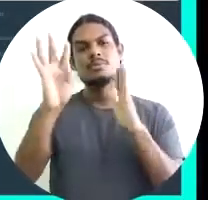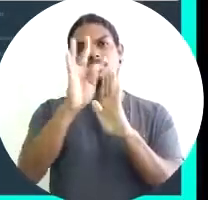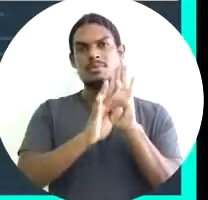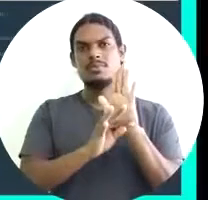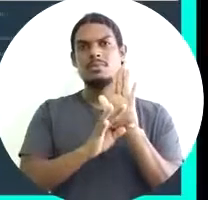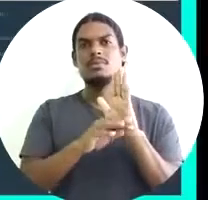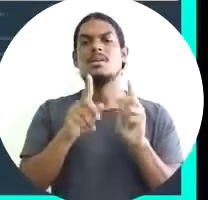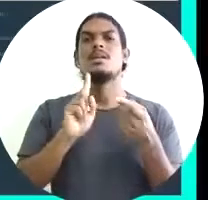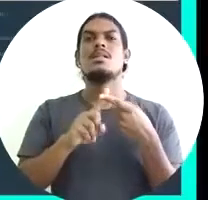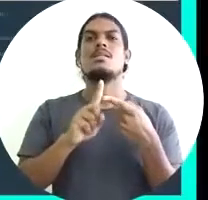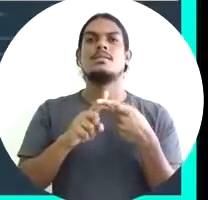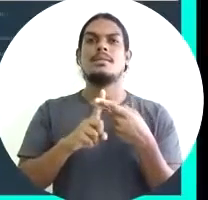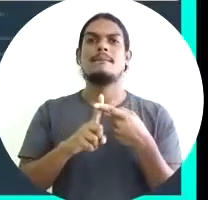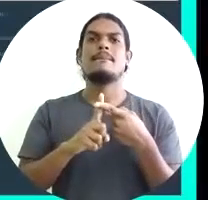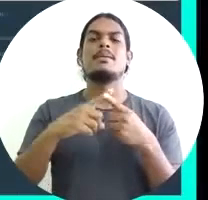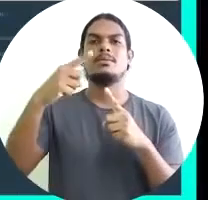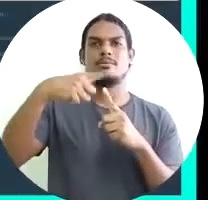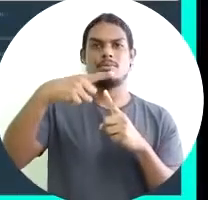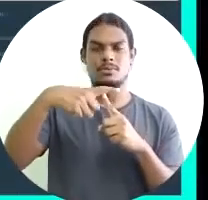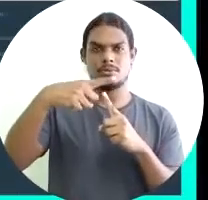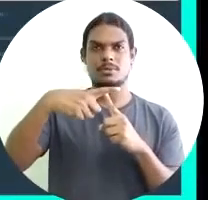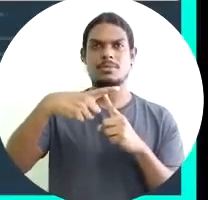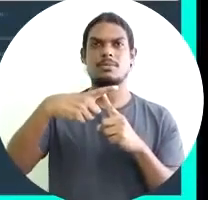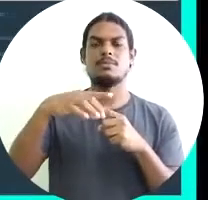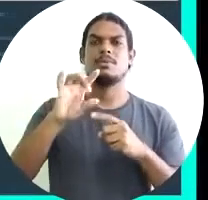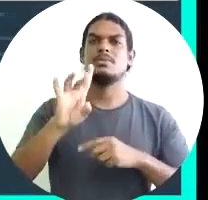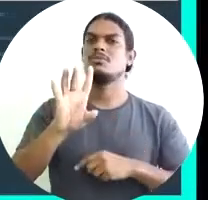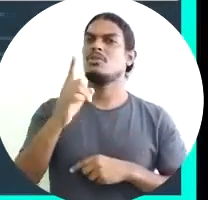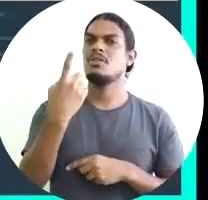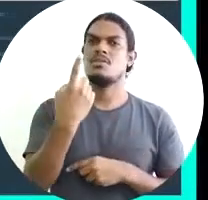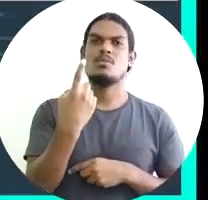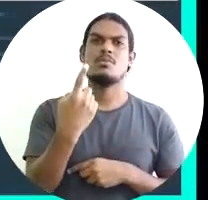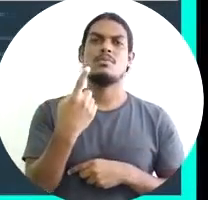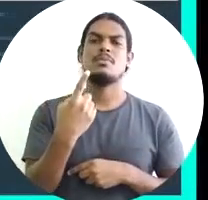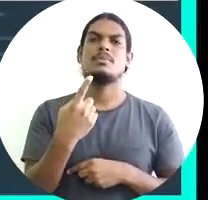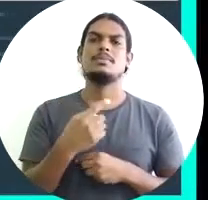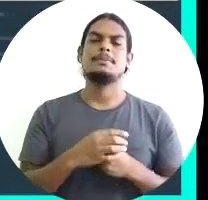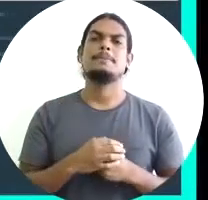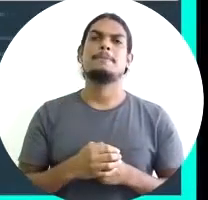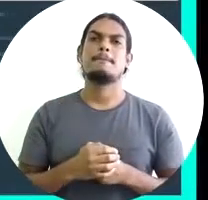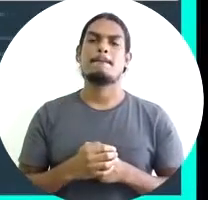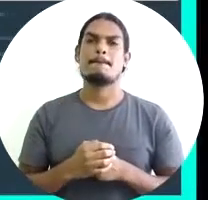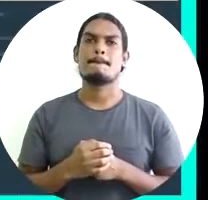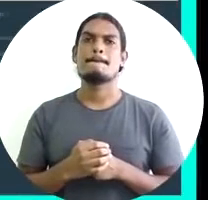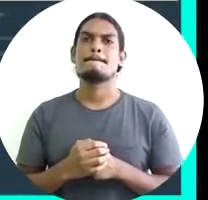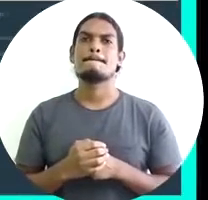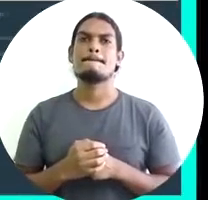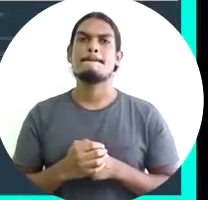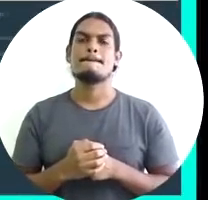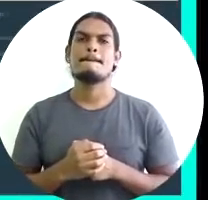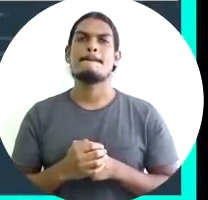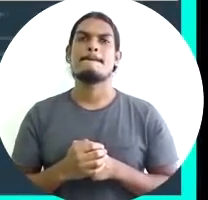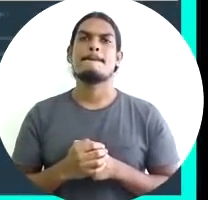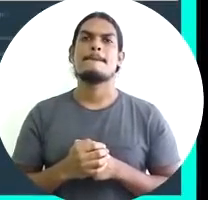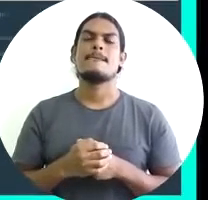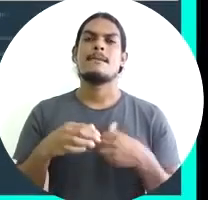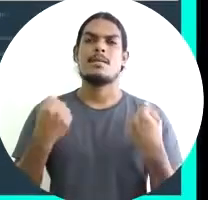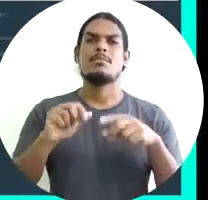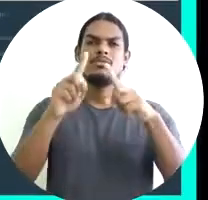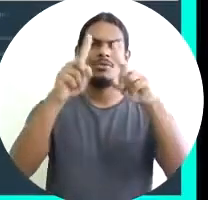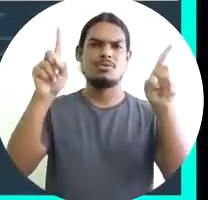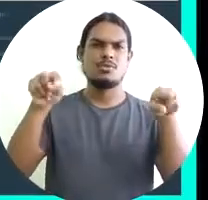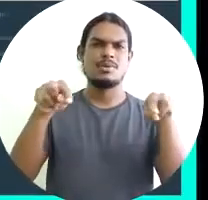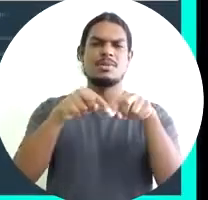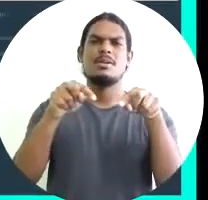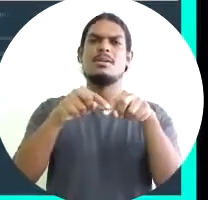Você pode definir também um tipo, porque não só existe a bolinha que define o item da lista. Ela pode ser um quadrado, ela